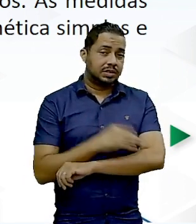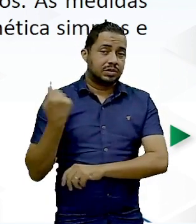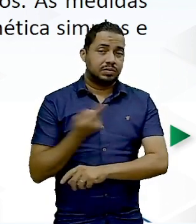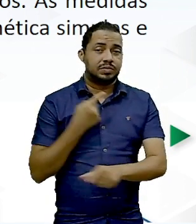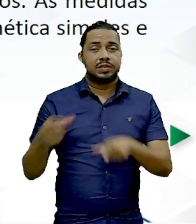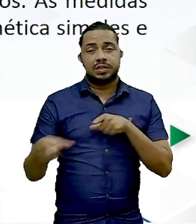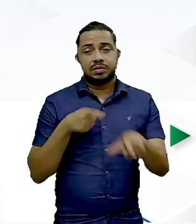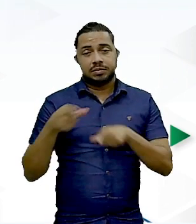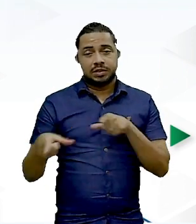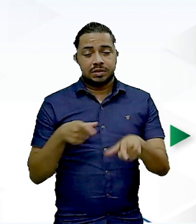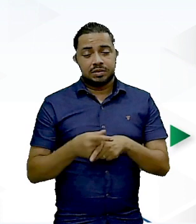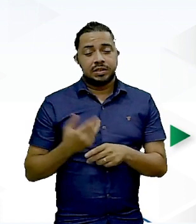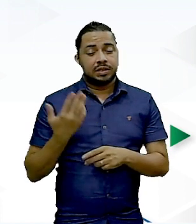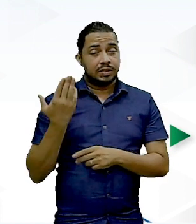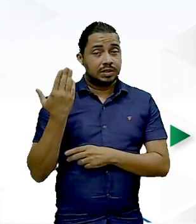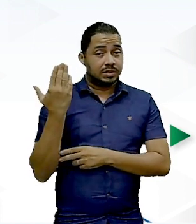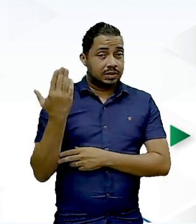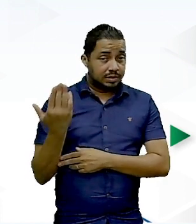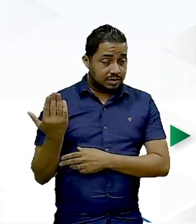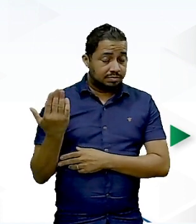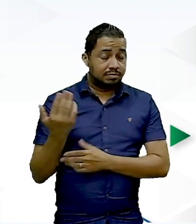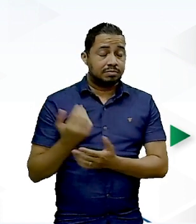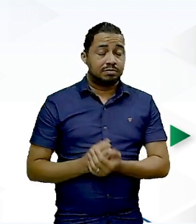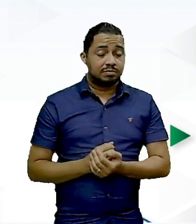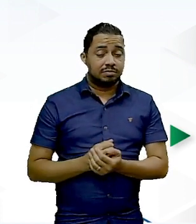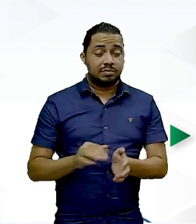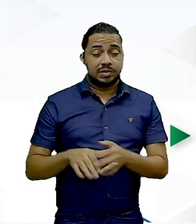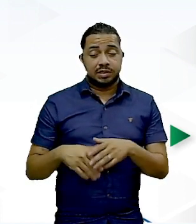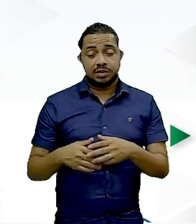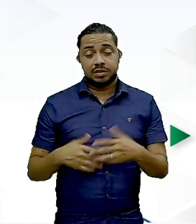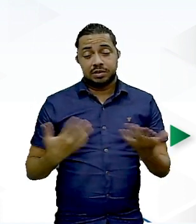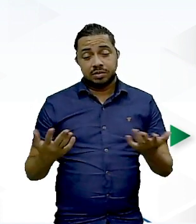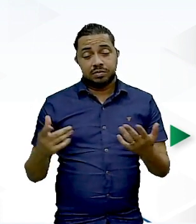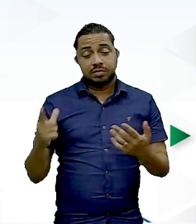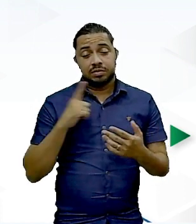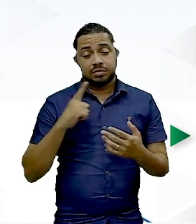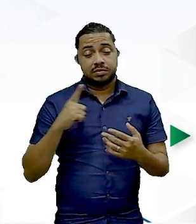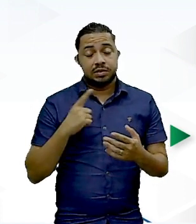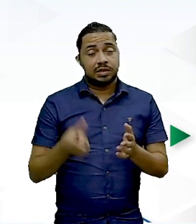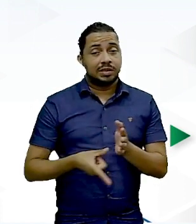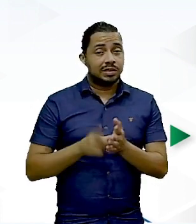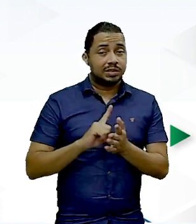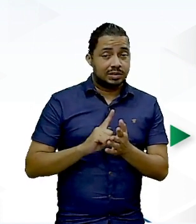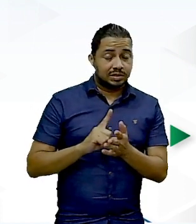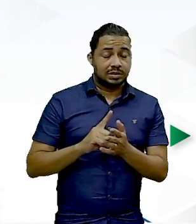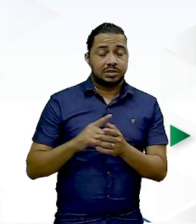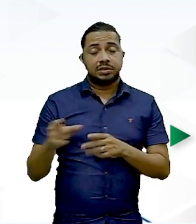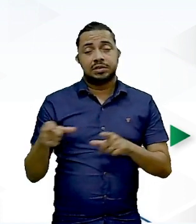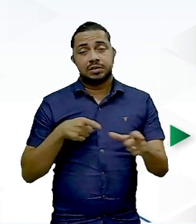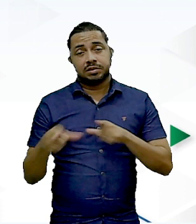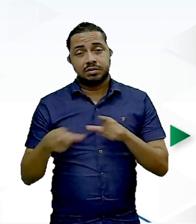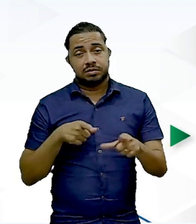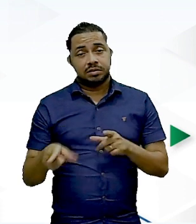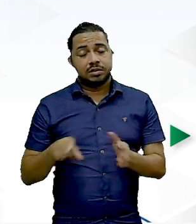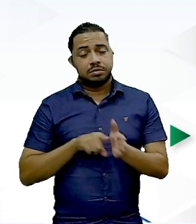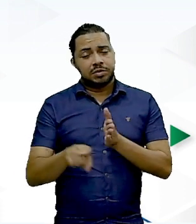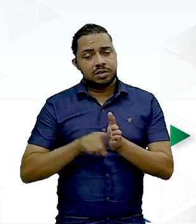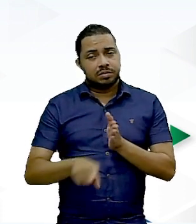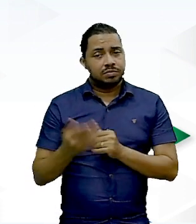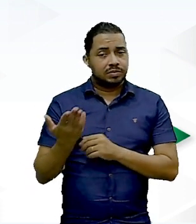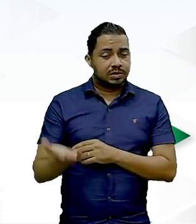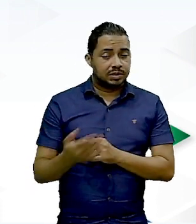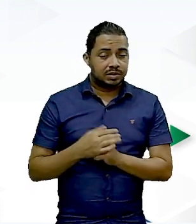trabalhar são essas, tá? E aí, vou trazer, antes de trabalhar as questões com